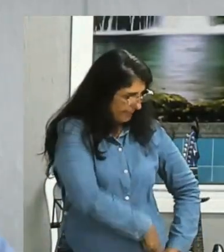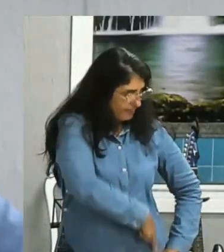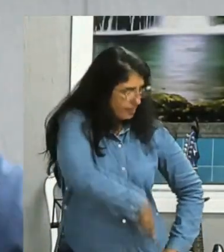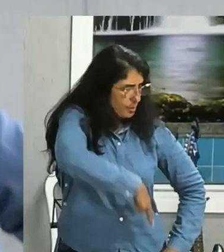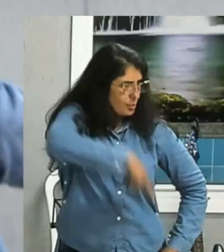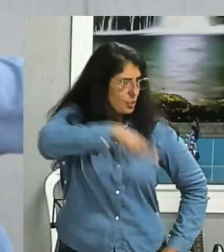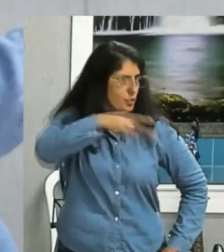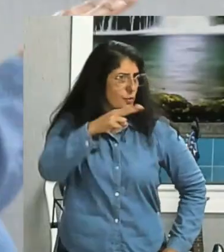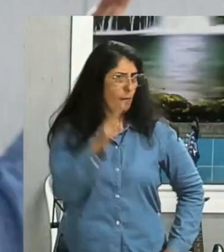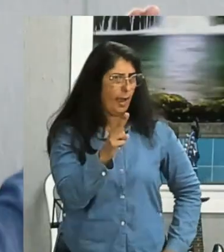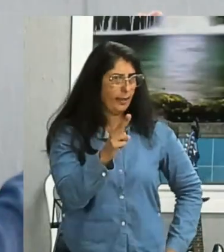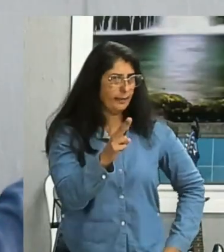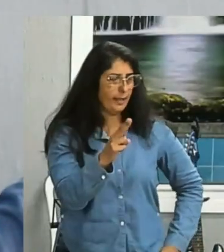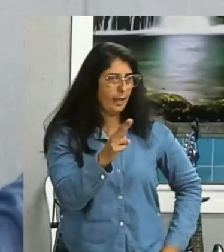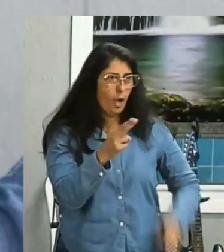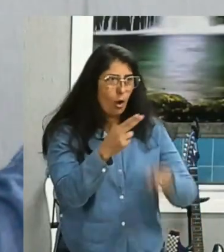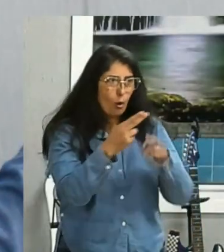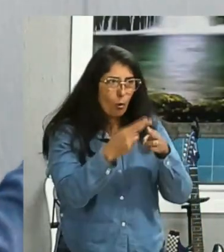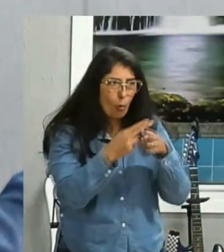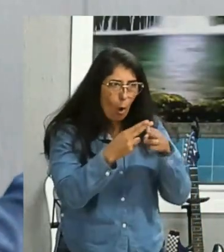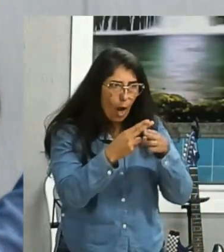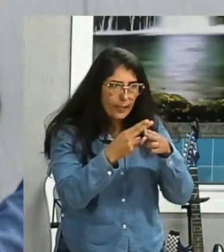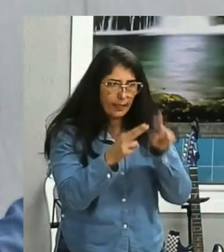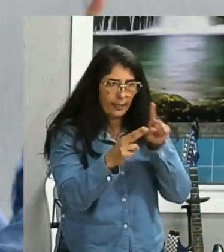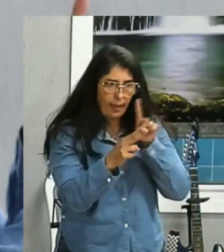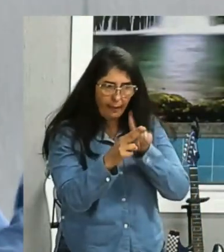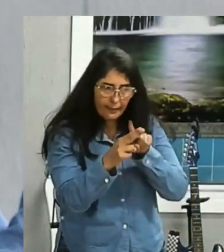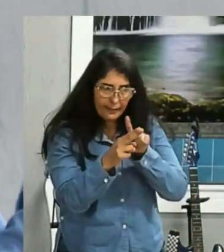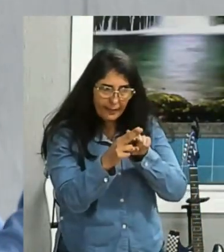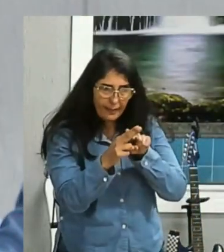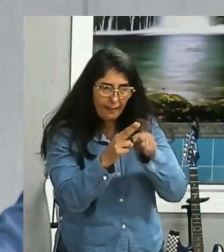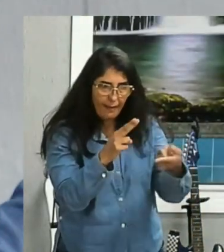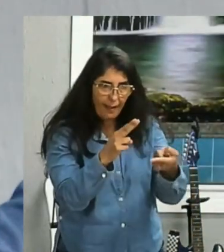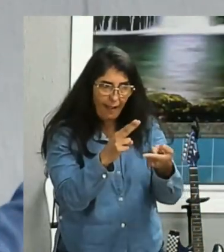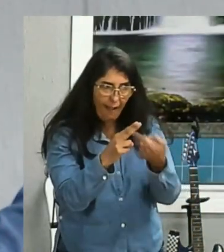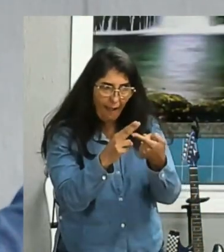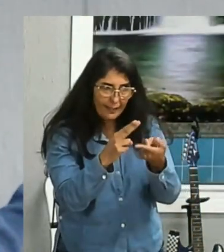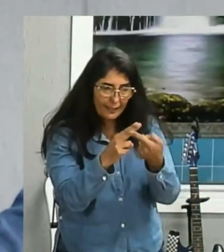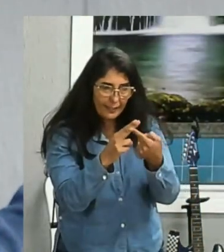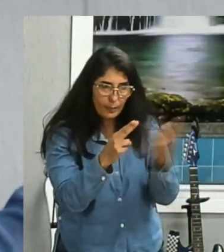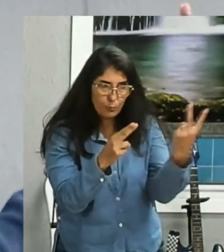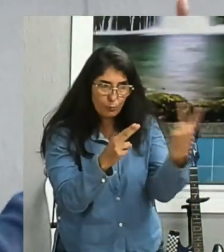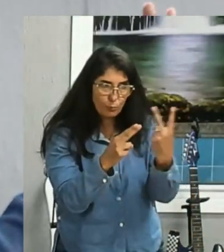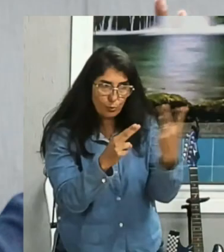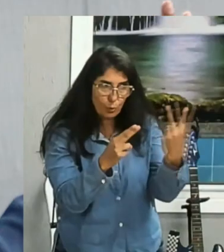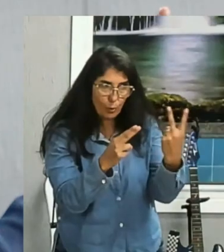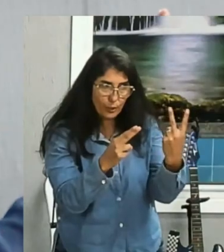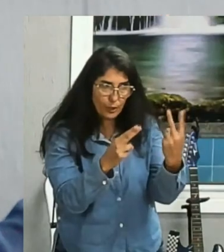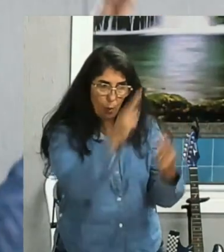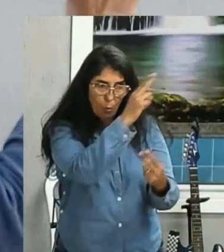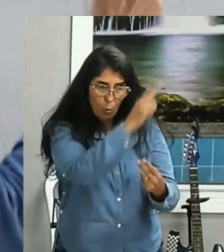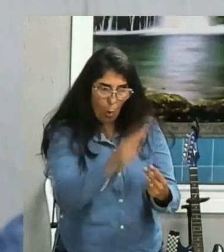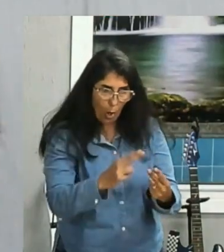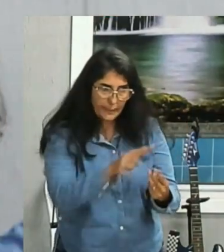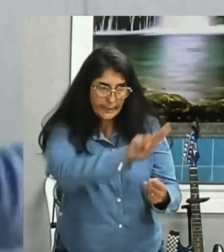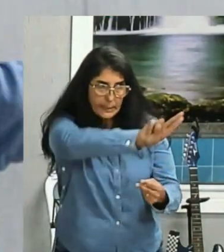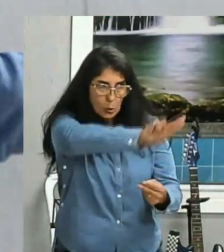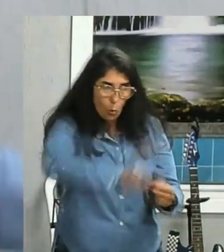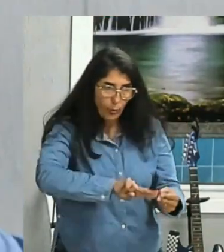afiada de 2 gumes. Essa linguagem a gente conhece lá de Hebreus capítulo